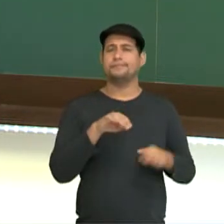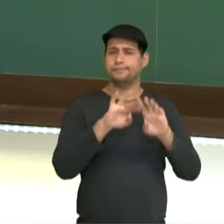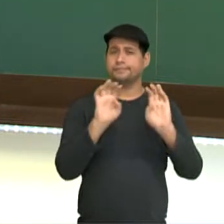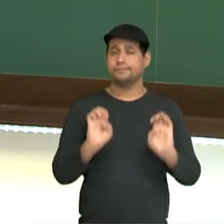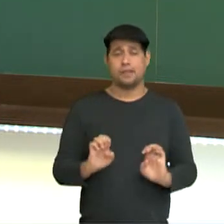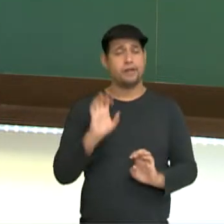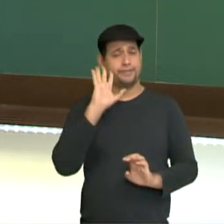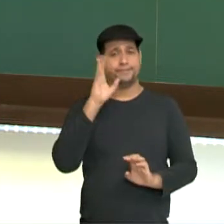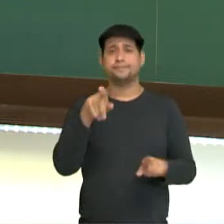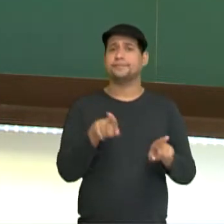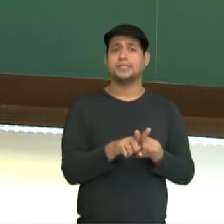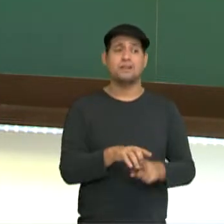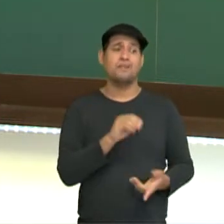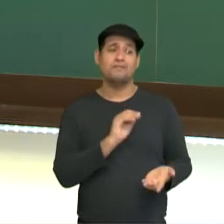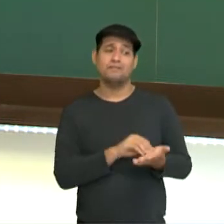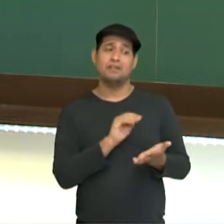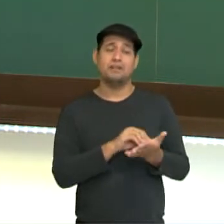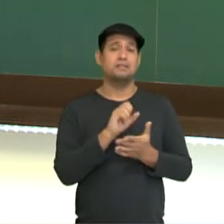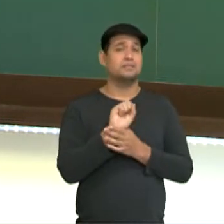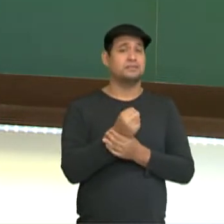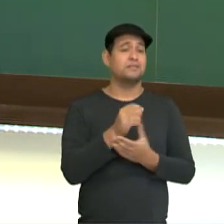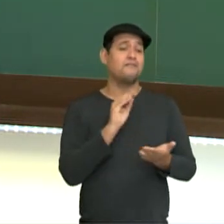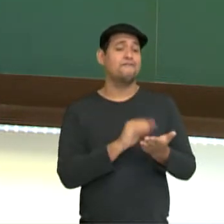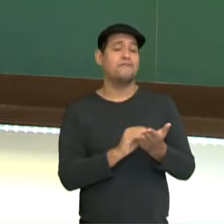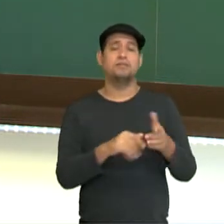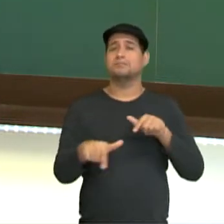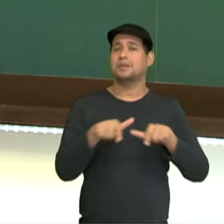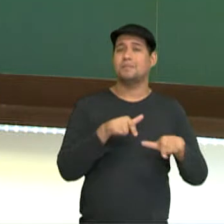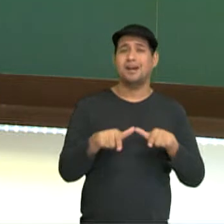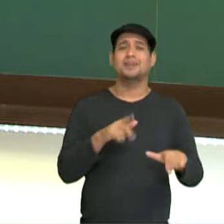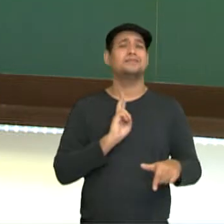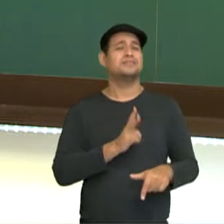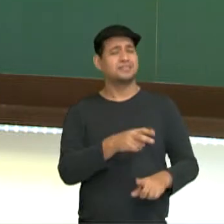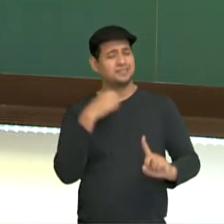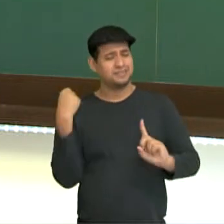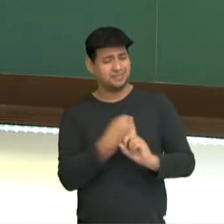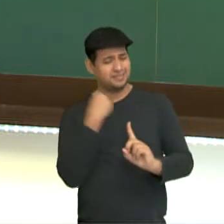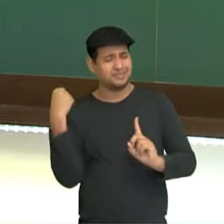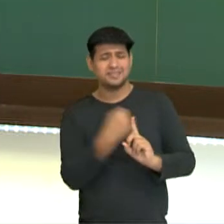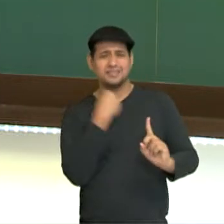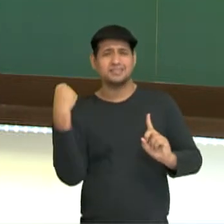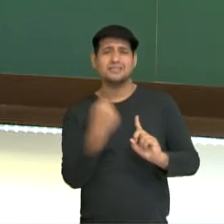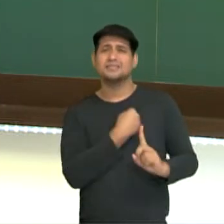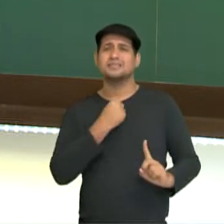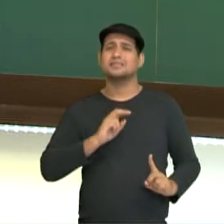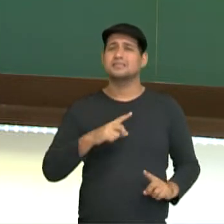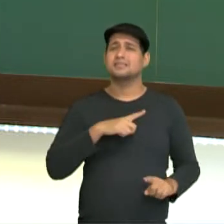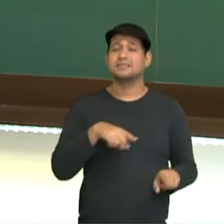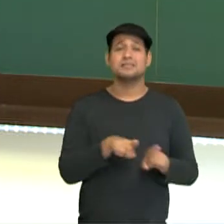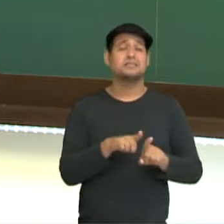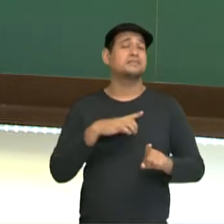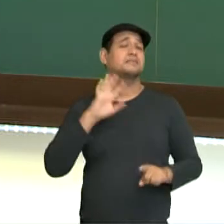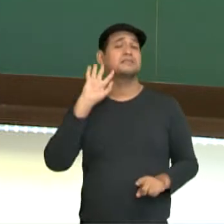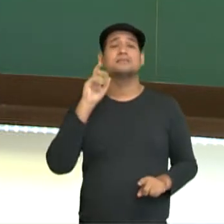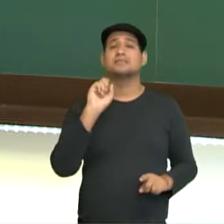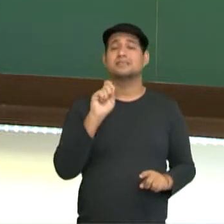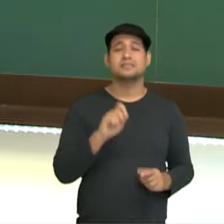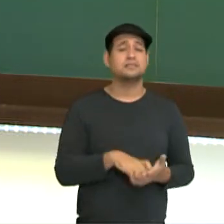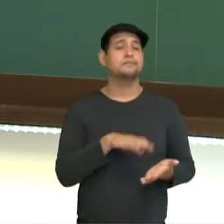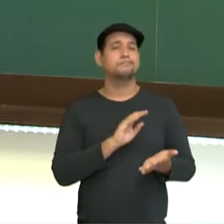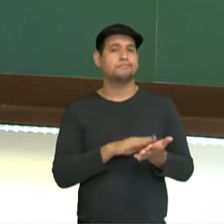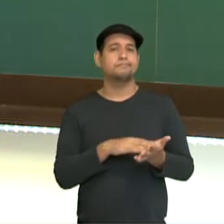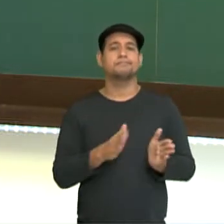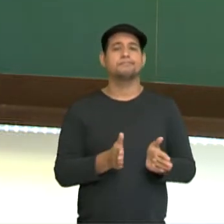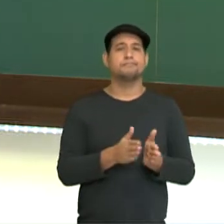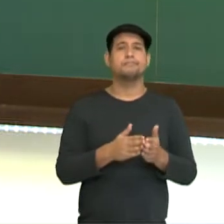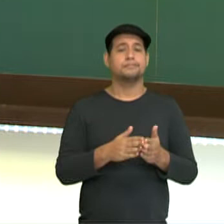logicamente, insegurança, falta de emprego, violência, que acarretam, obviamente, uma situação de instabilidade na